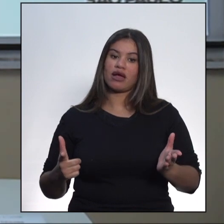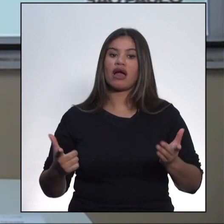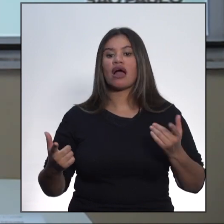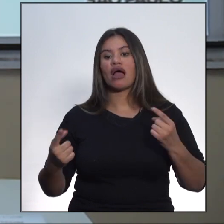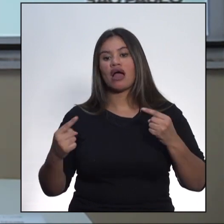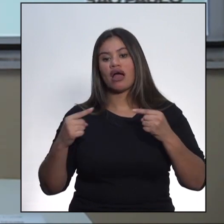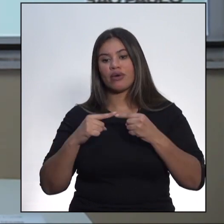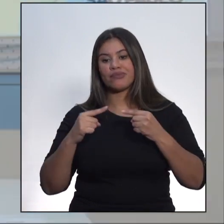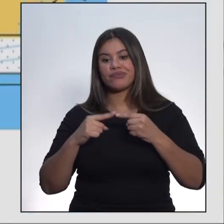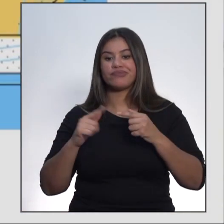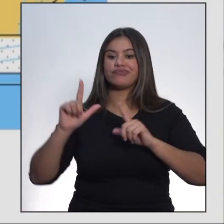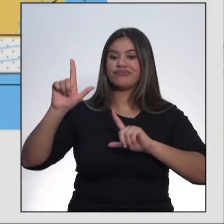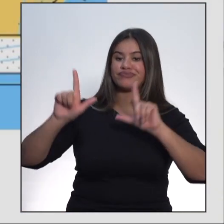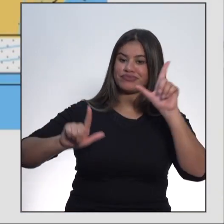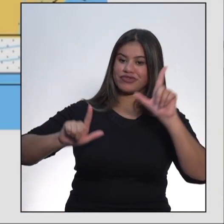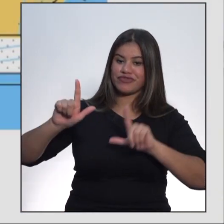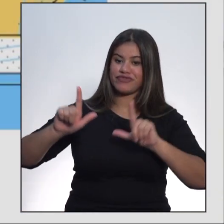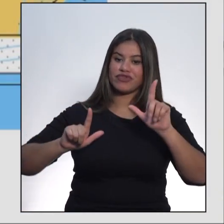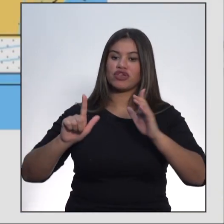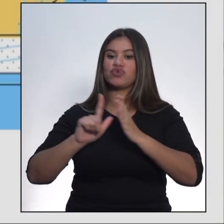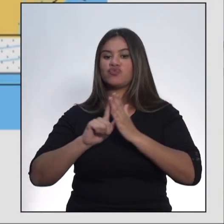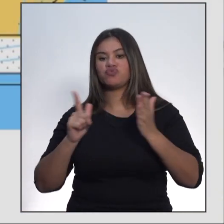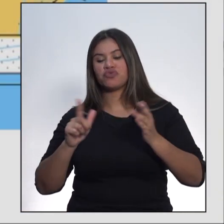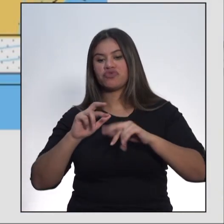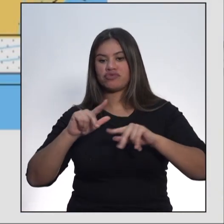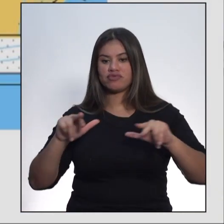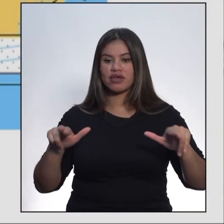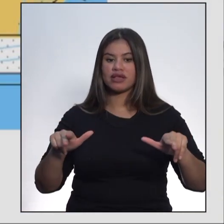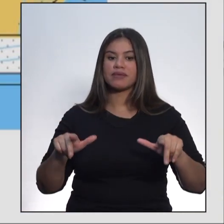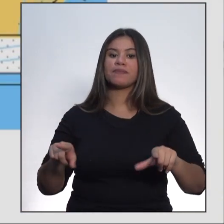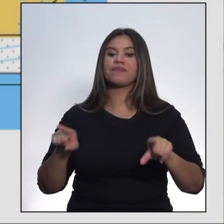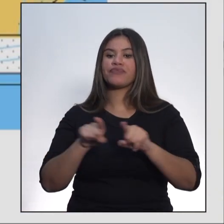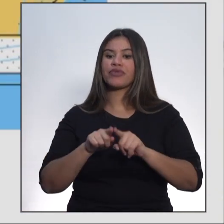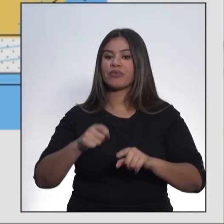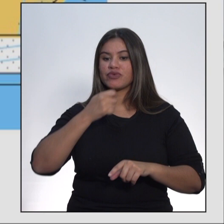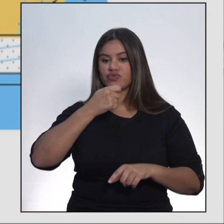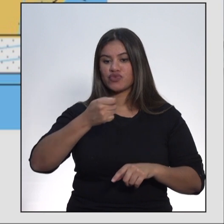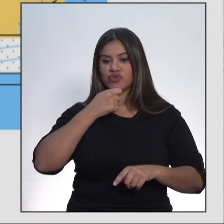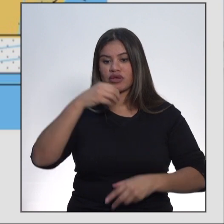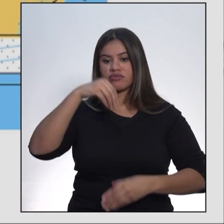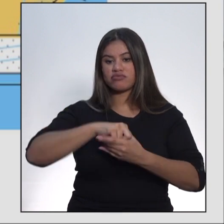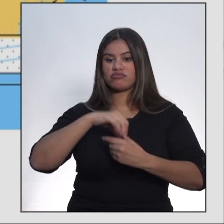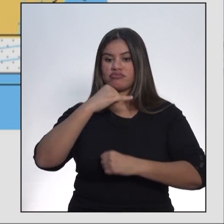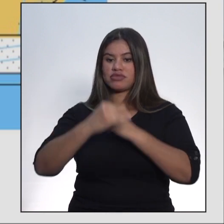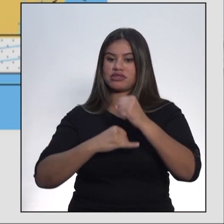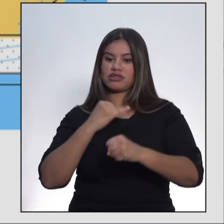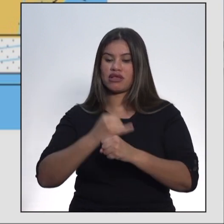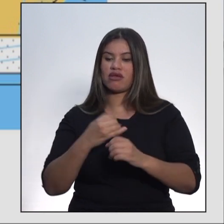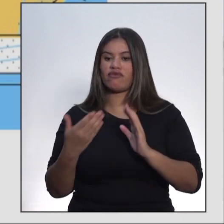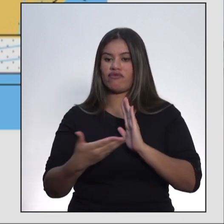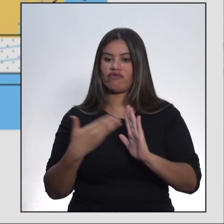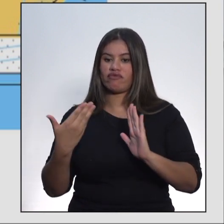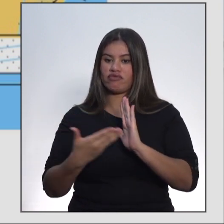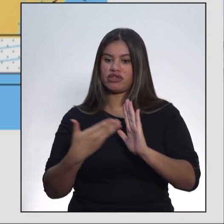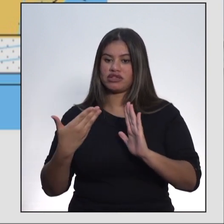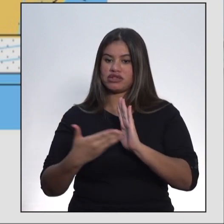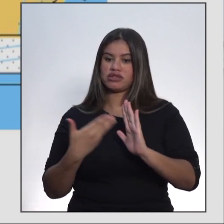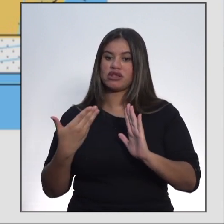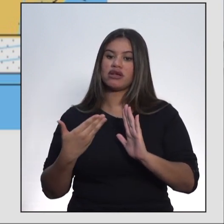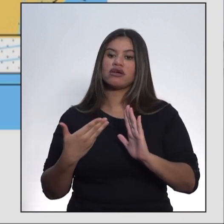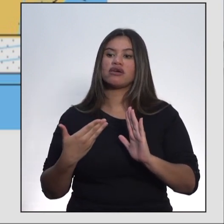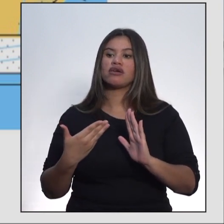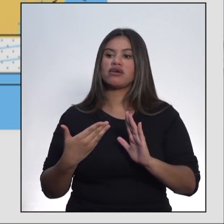campo midiático. Ele é comum nos jornais virtuais, revistas